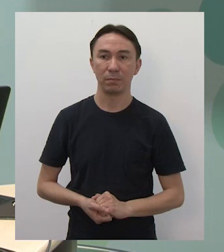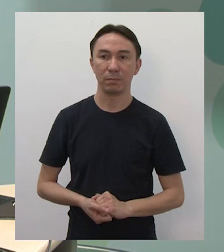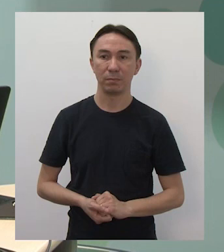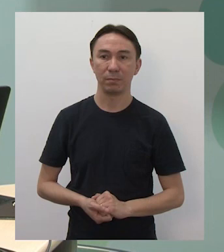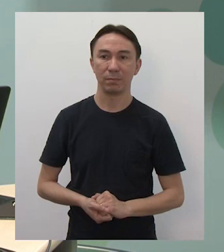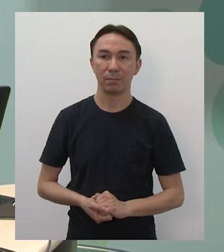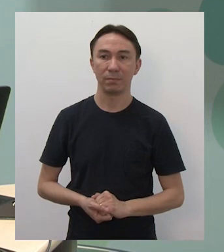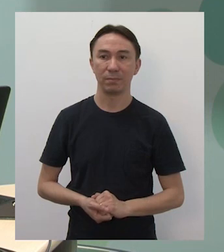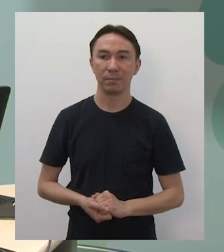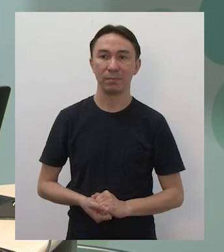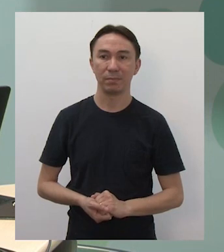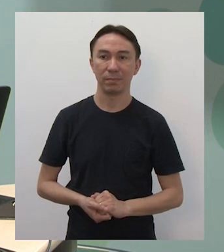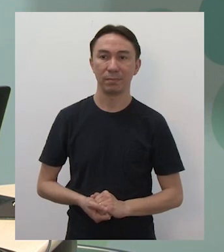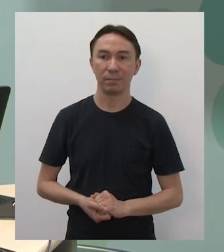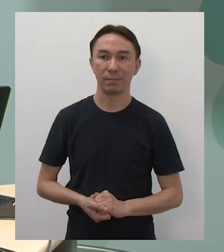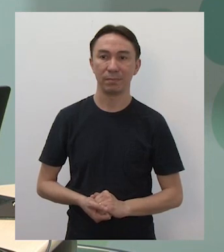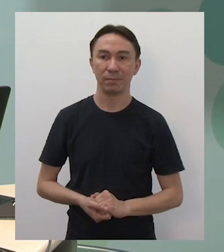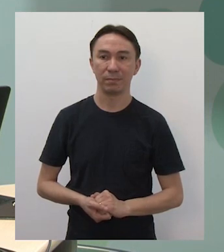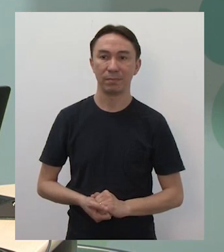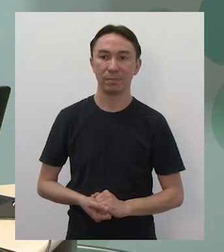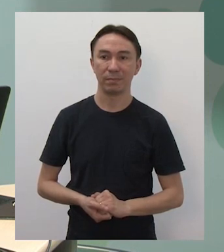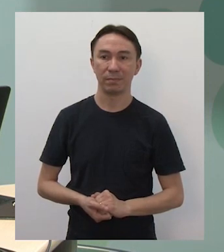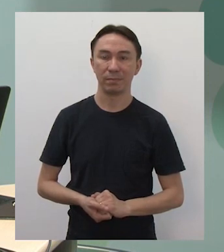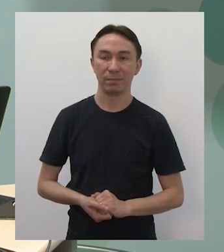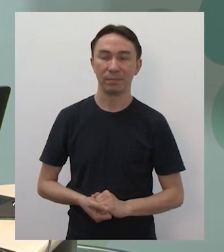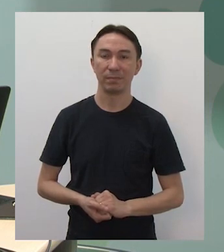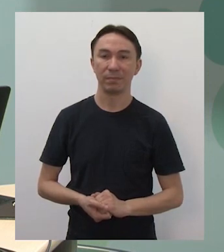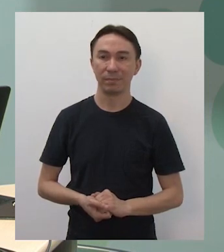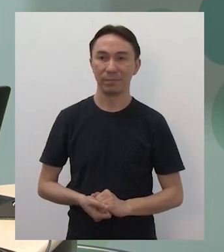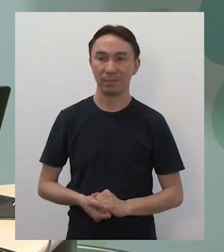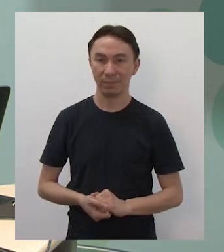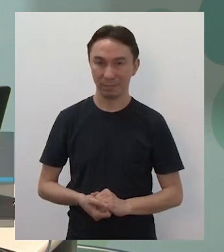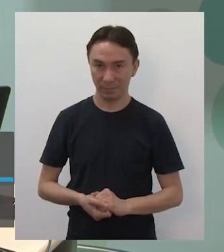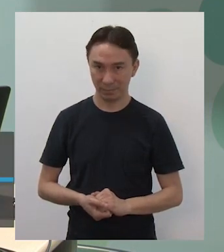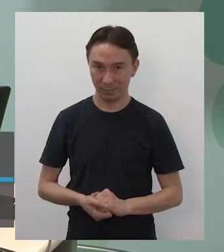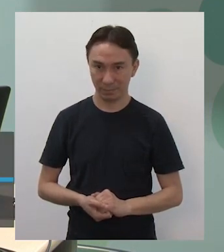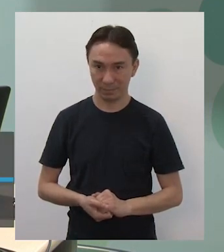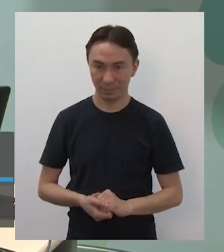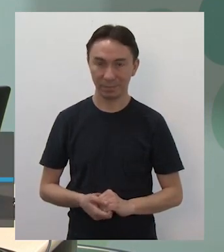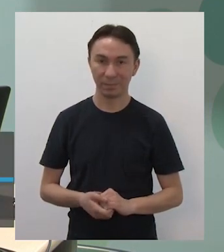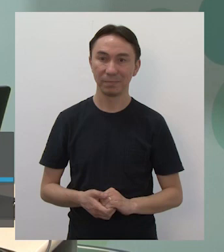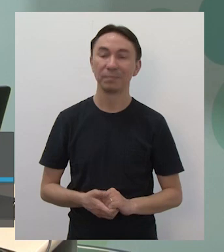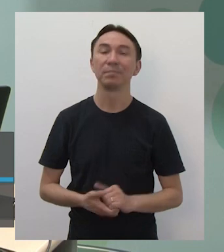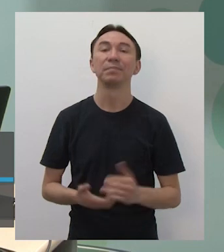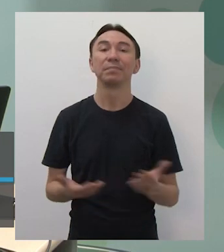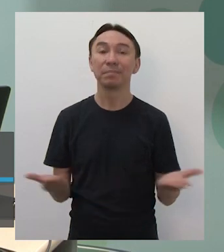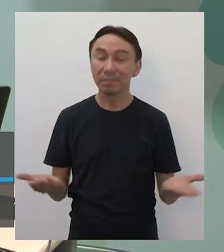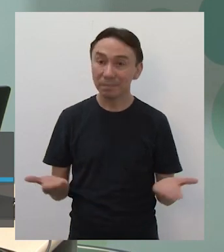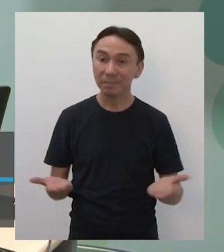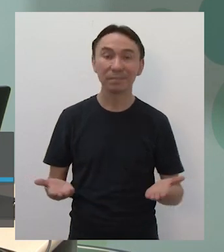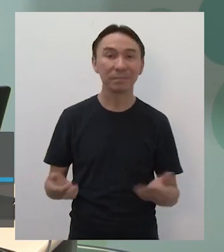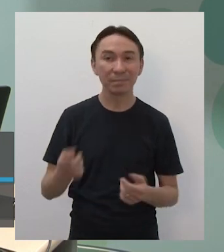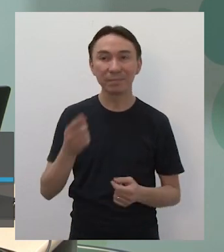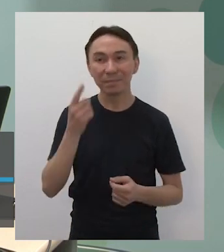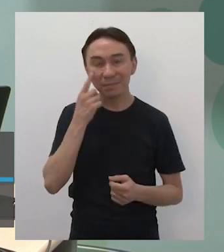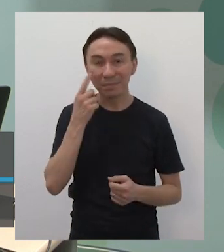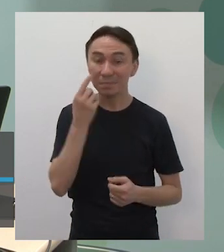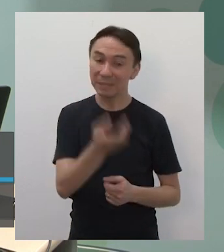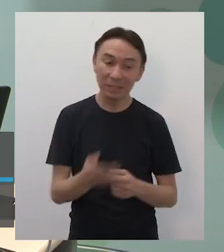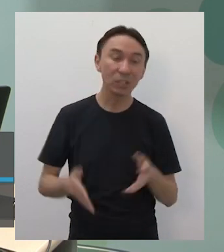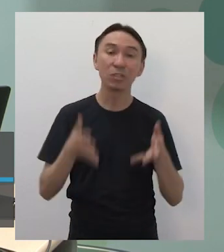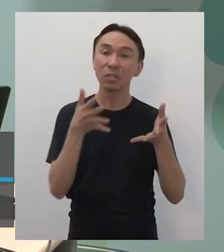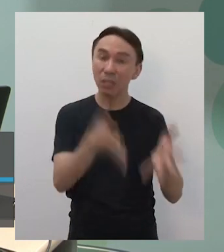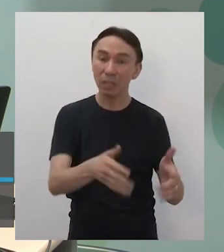estar caminhando ou conversando com os amigos e de repente olhar para algo que ninguém do grupo havia reparado. Chegar no ambiente de trabalho ou no